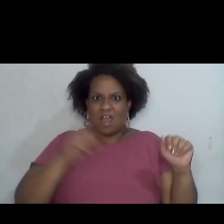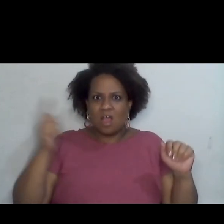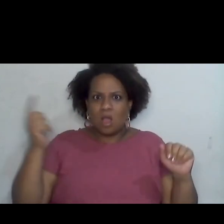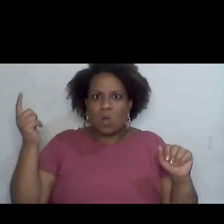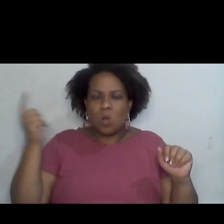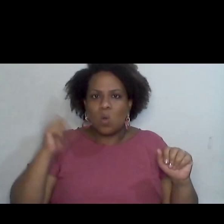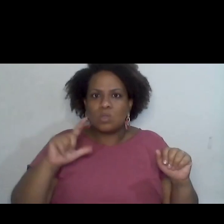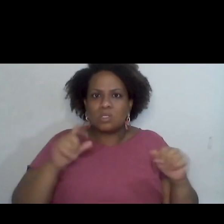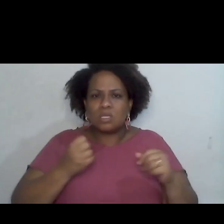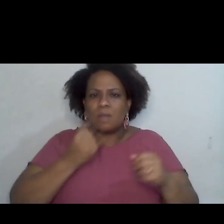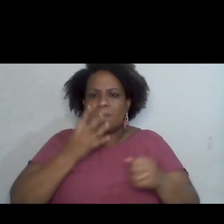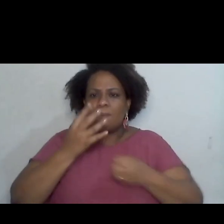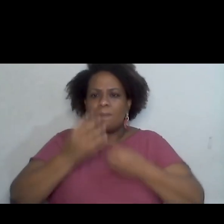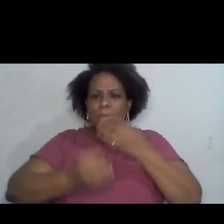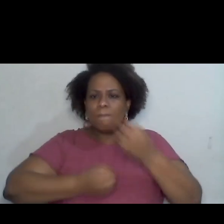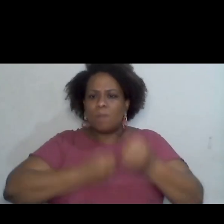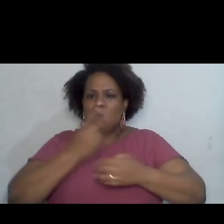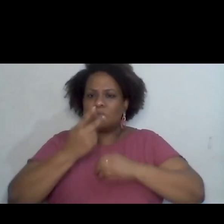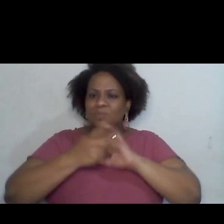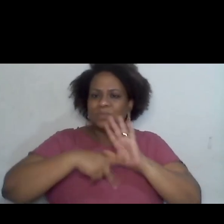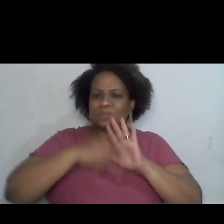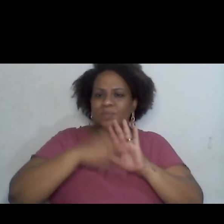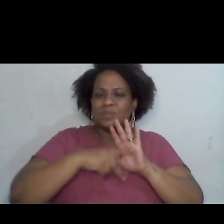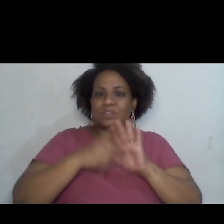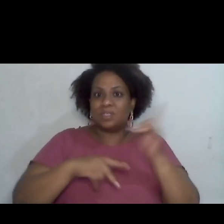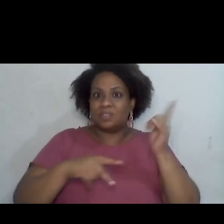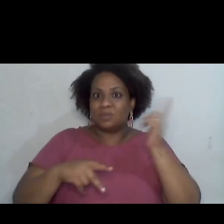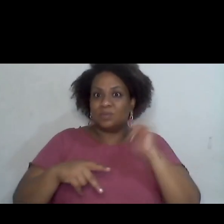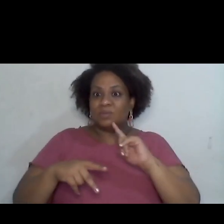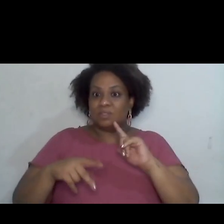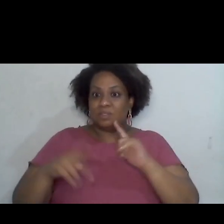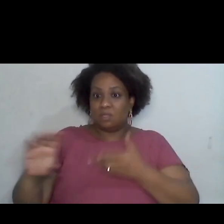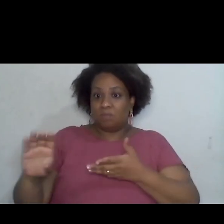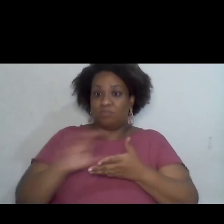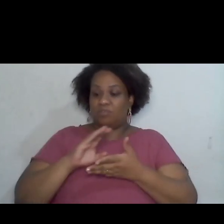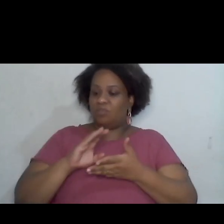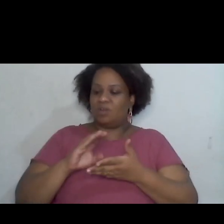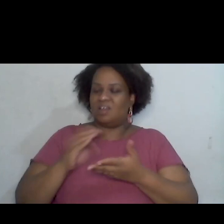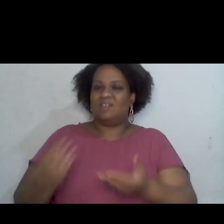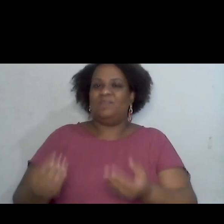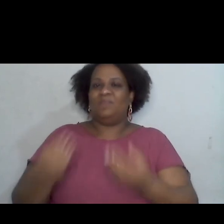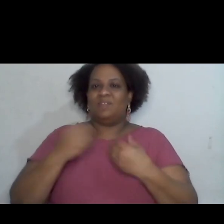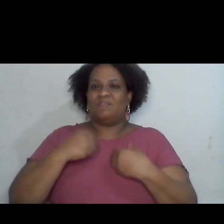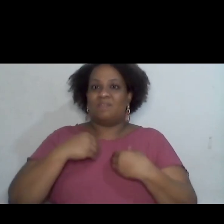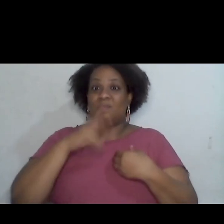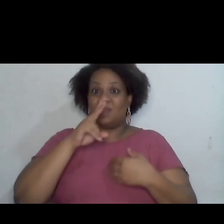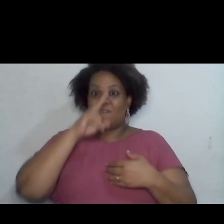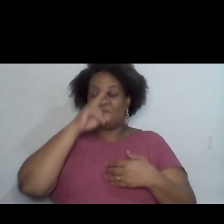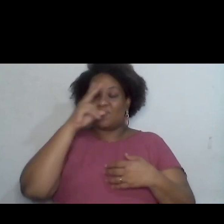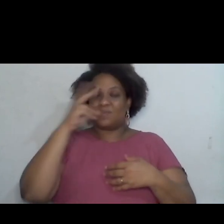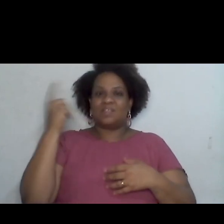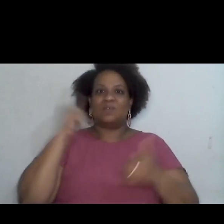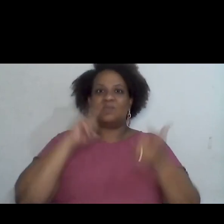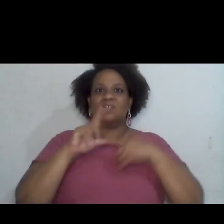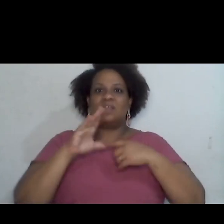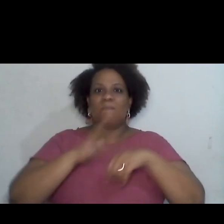bons projetos aprovados nessas legislações, com esse recurso todo, isso nos dá força para conquistar mais orçamento no ano que vem